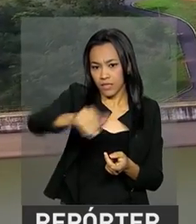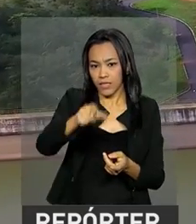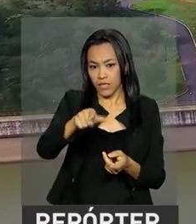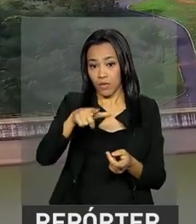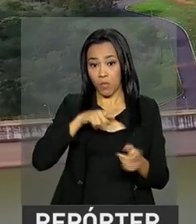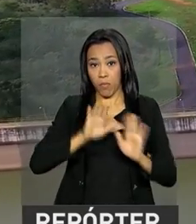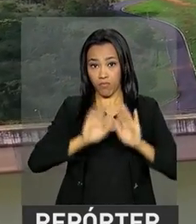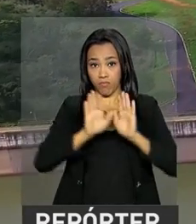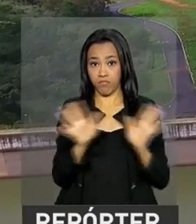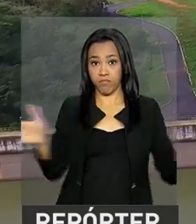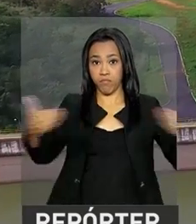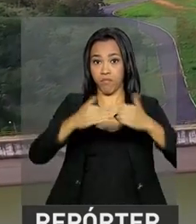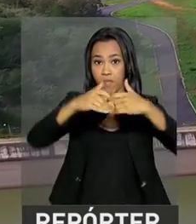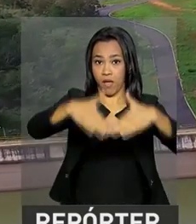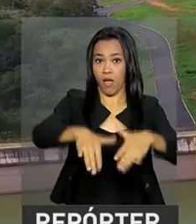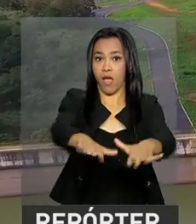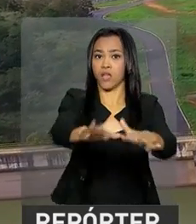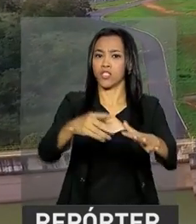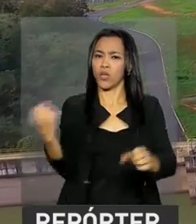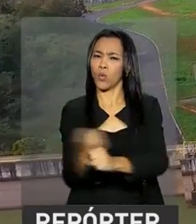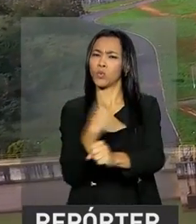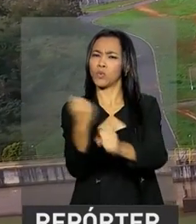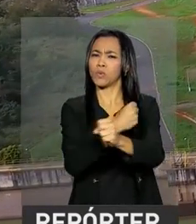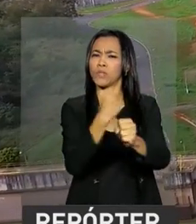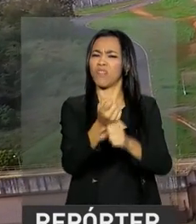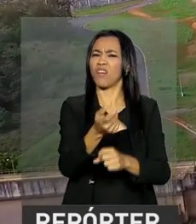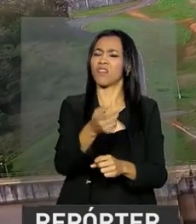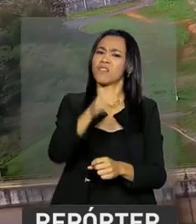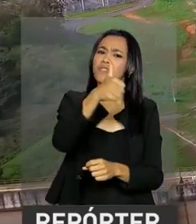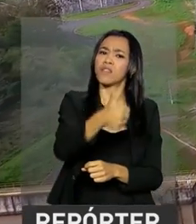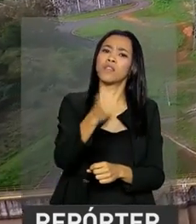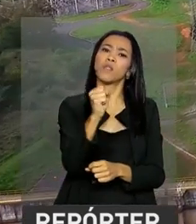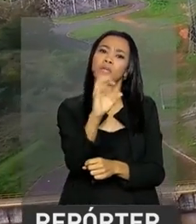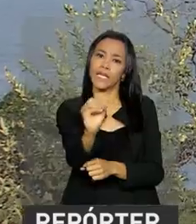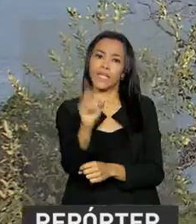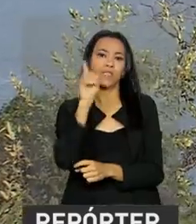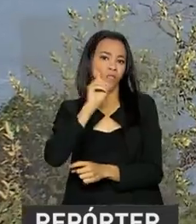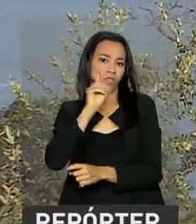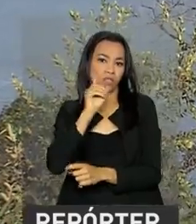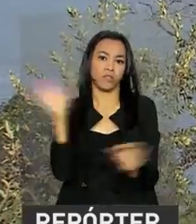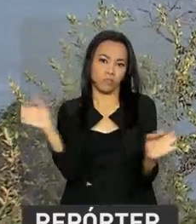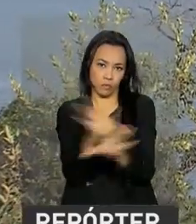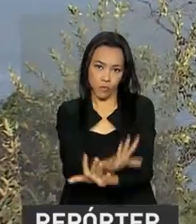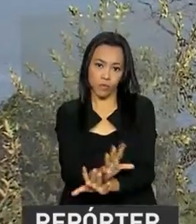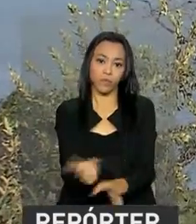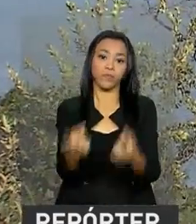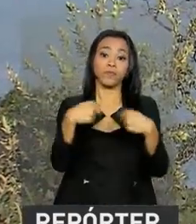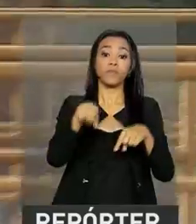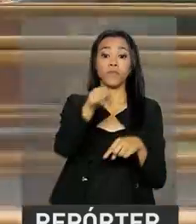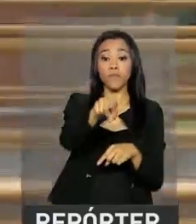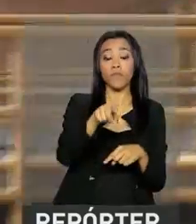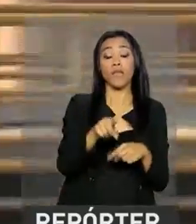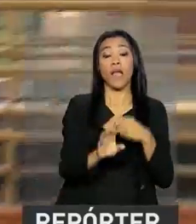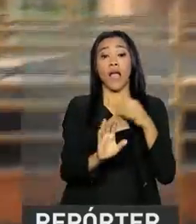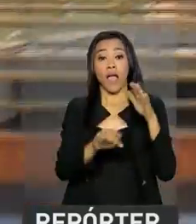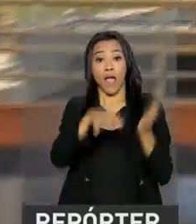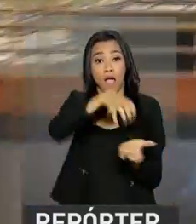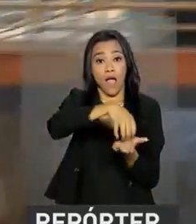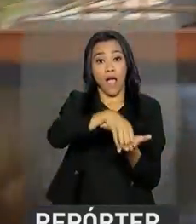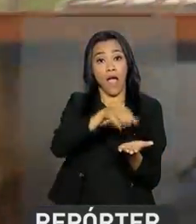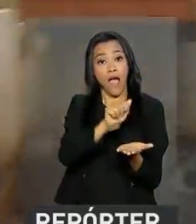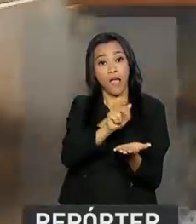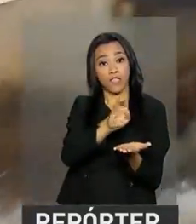Descoberto a obra deve ficar pronta em até 180 Dias segundo a adasa a agência reguladora de